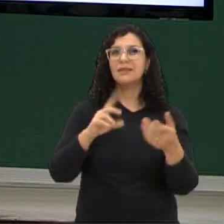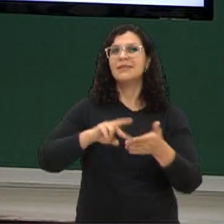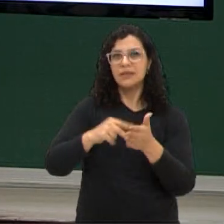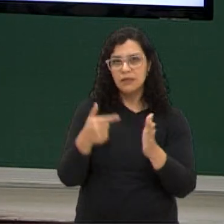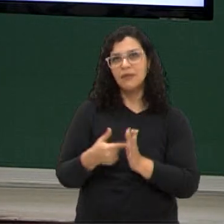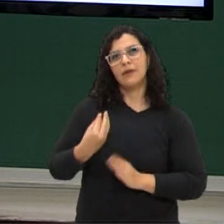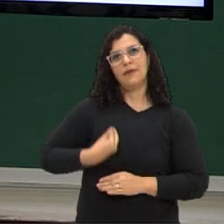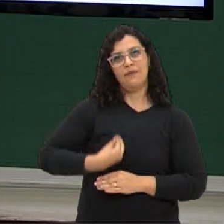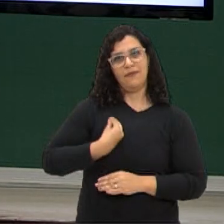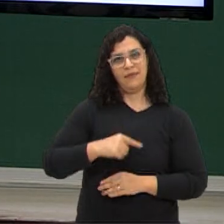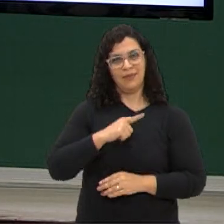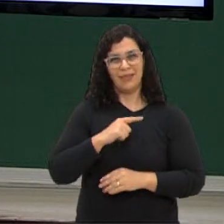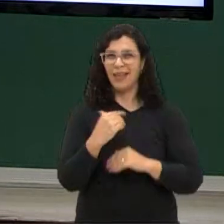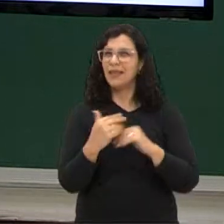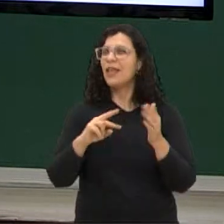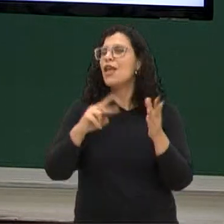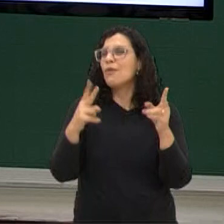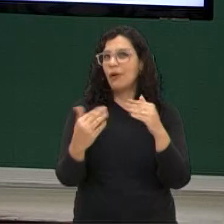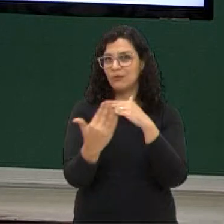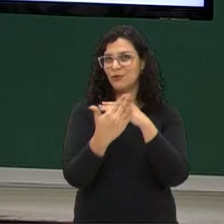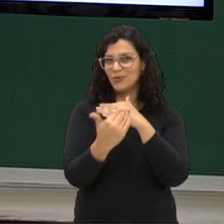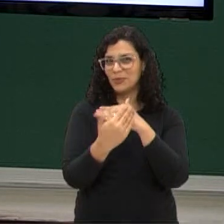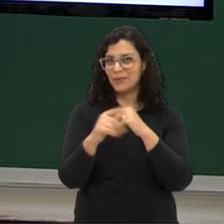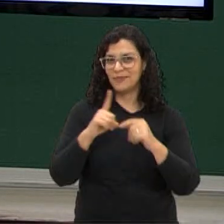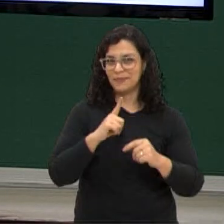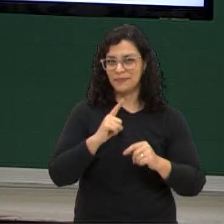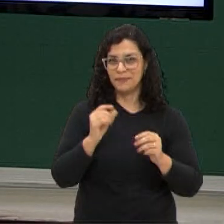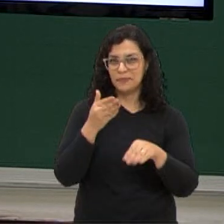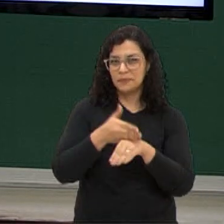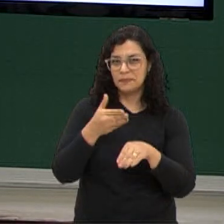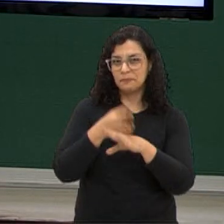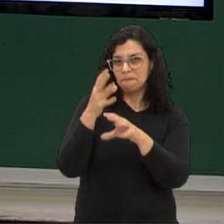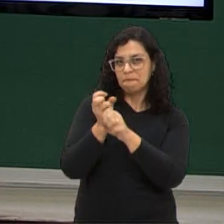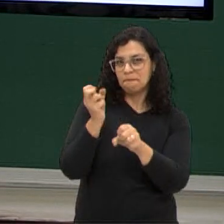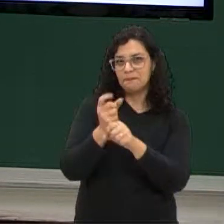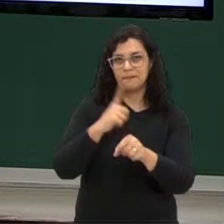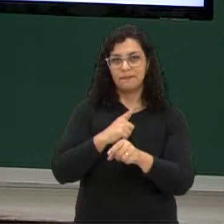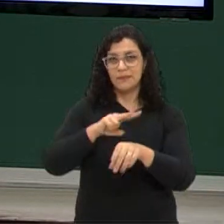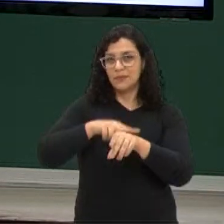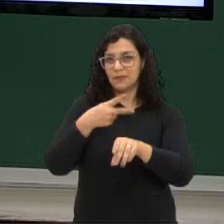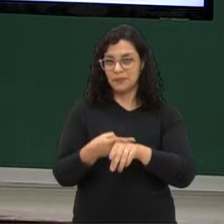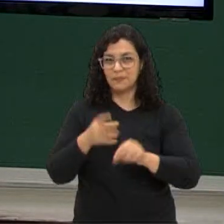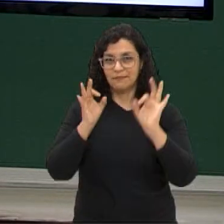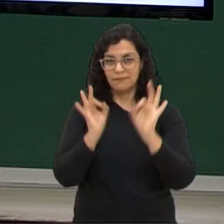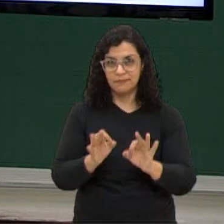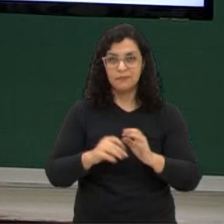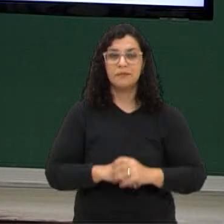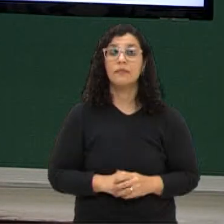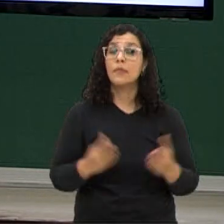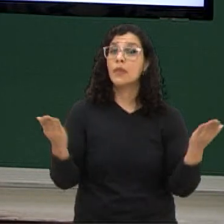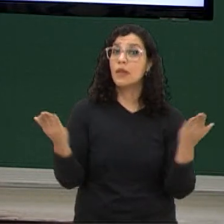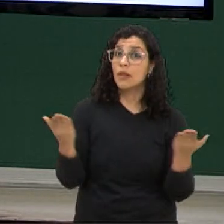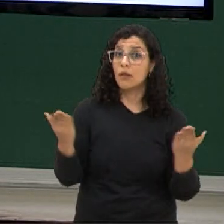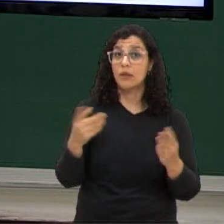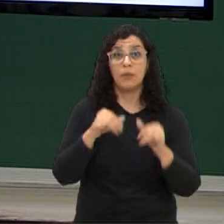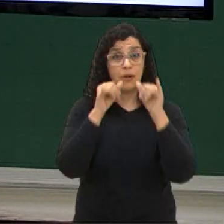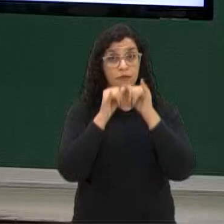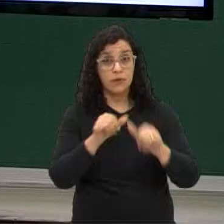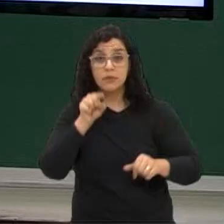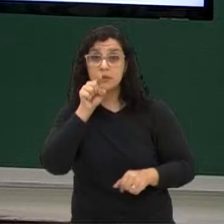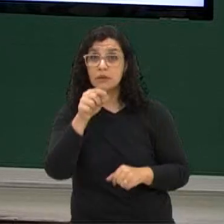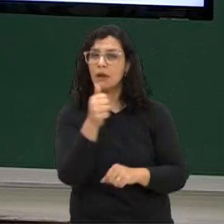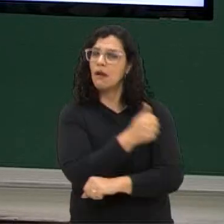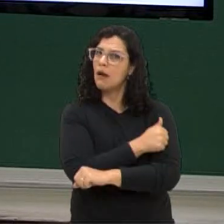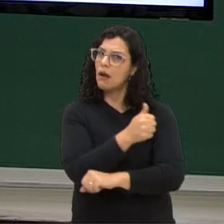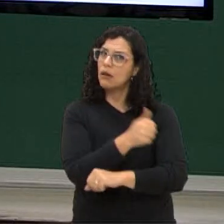então, a frequência de vocês, a participação na nossa aula será contabilizada automaticamente, tá? Agora, o meu recado é para você que